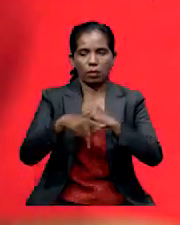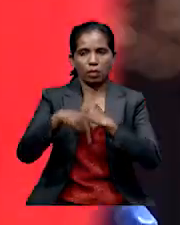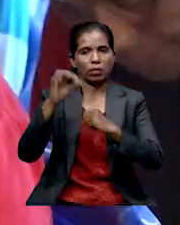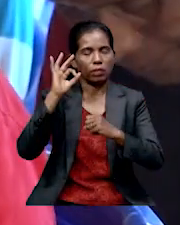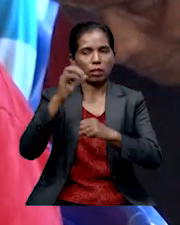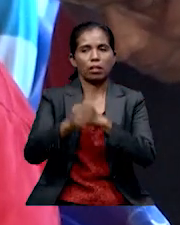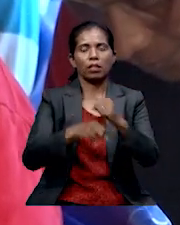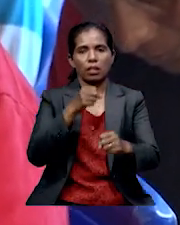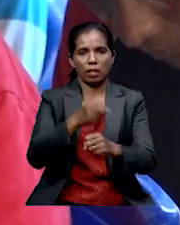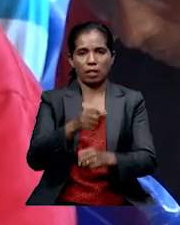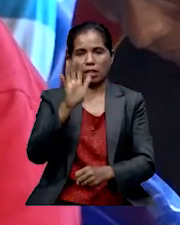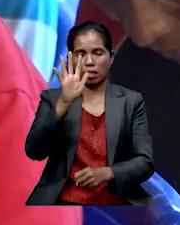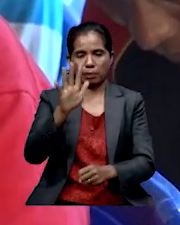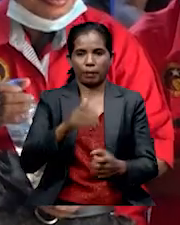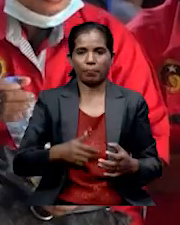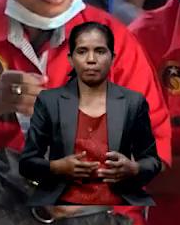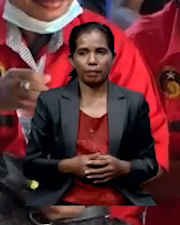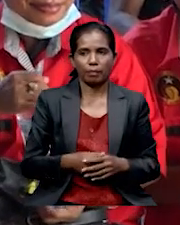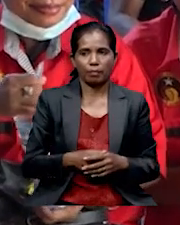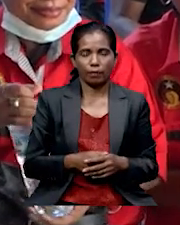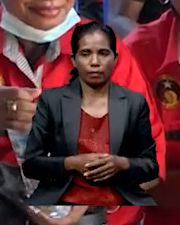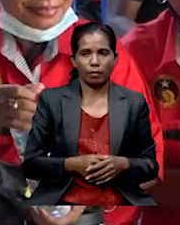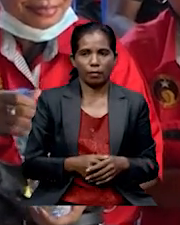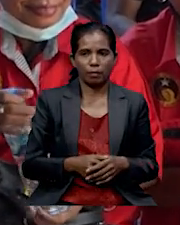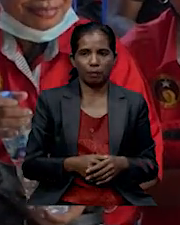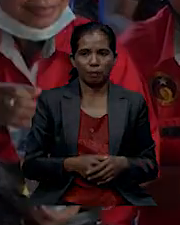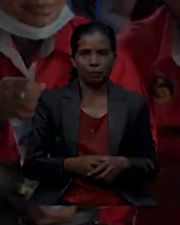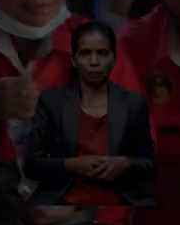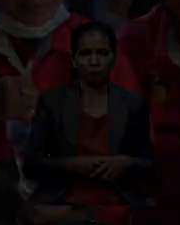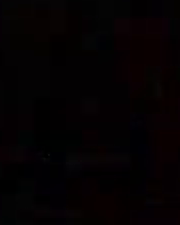pelo menos Tina Lima. Leopoldina de Carvalho, Clementino Maia, GMN.